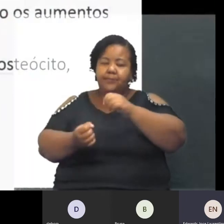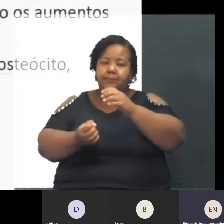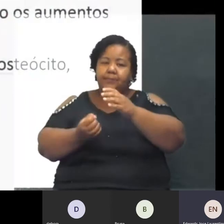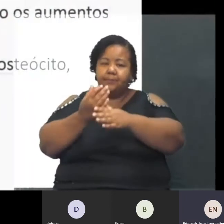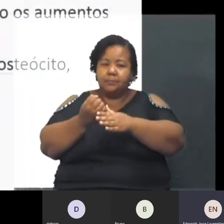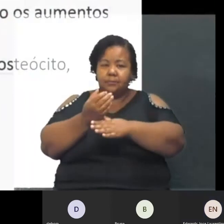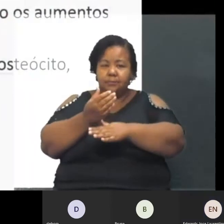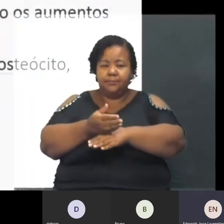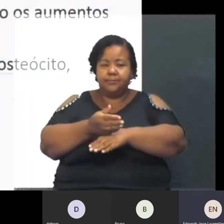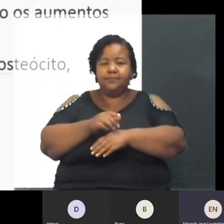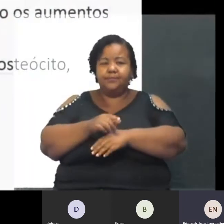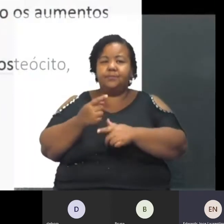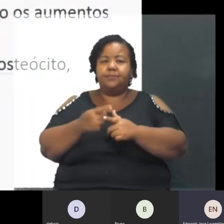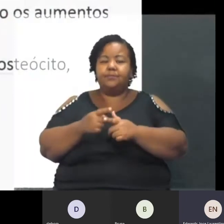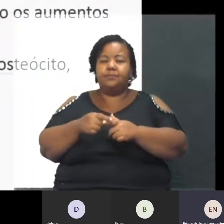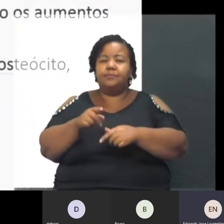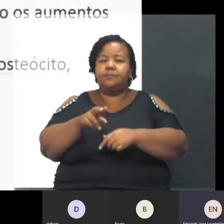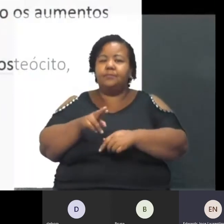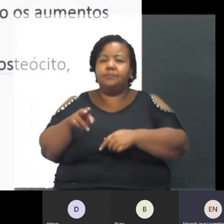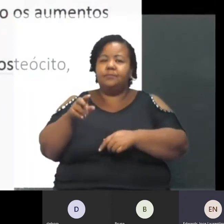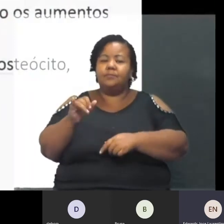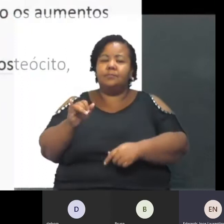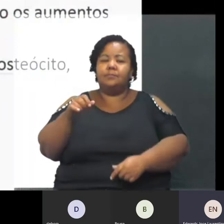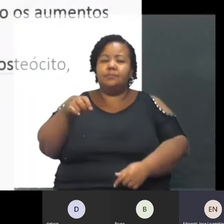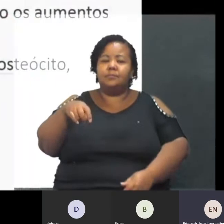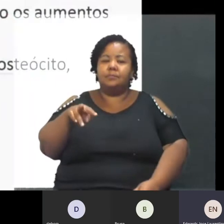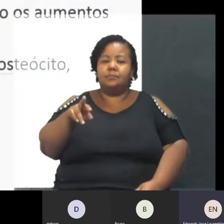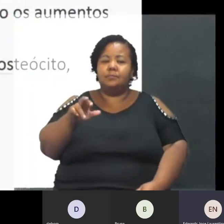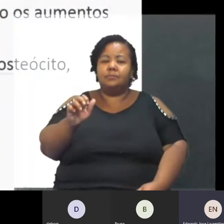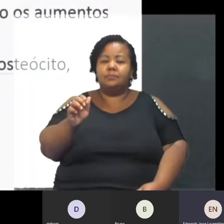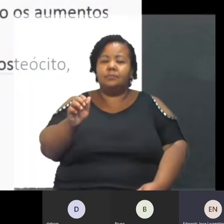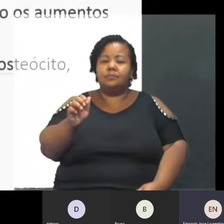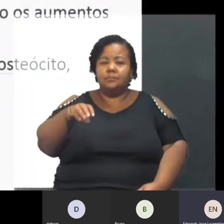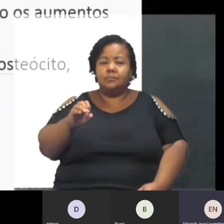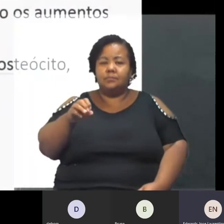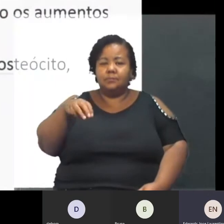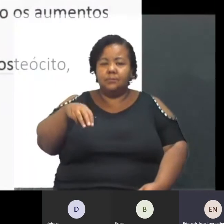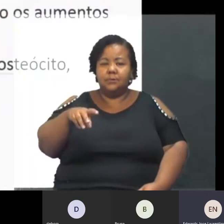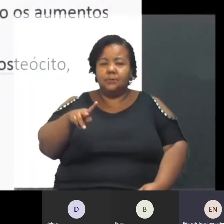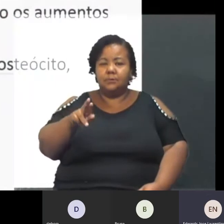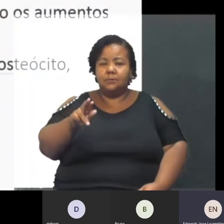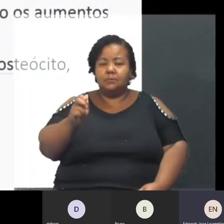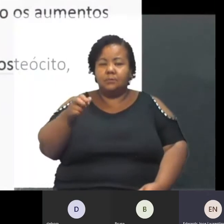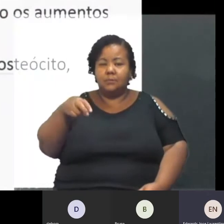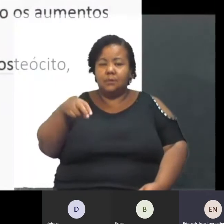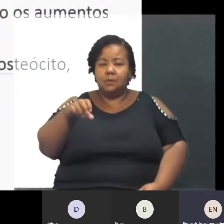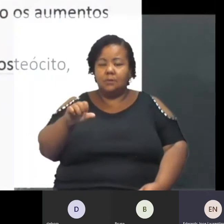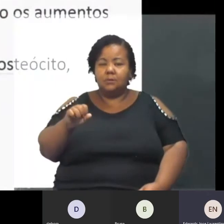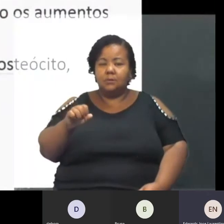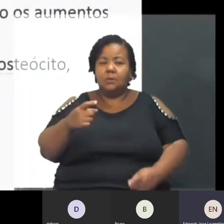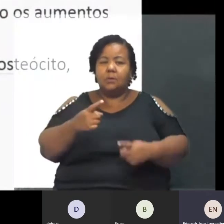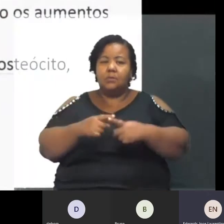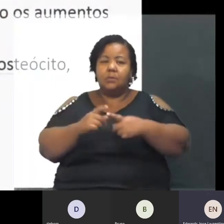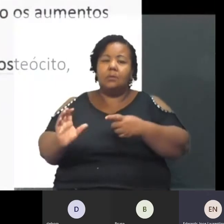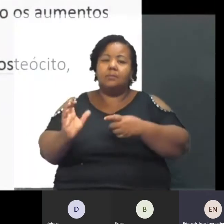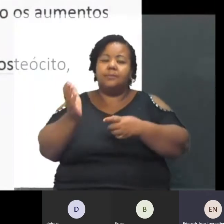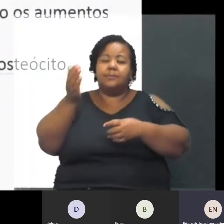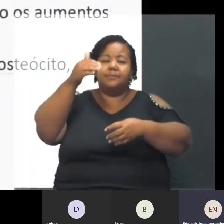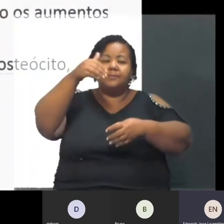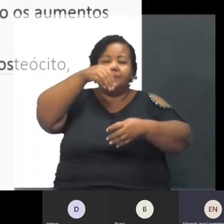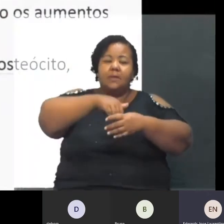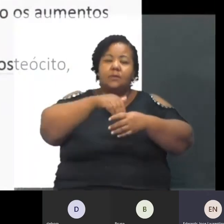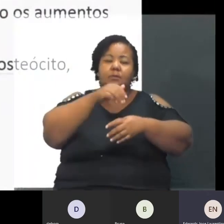do tecido ósseo. E por que ela é chamada de intramembranosa? Porque ela ocorre dentro da própria membrana de